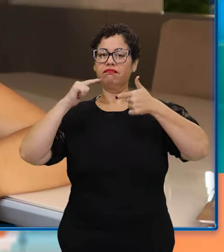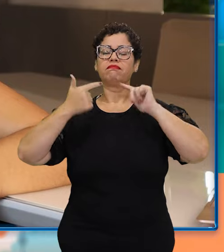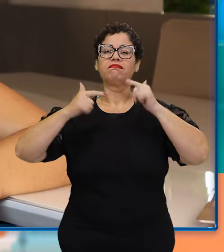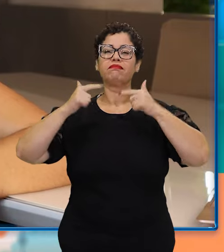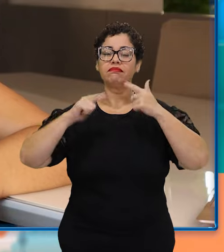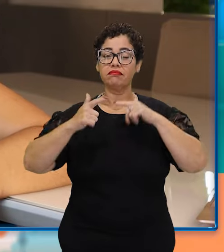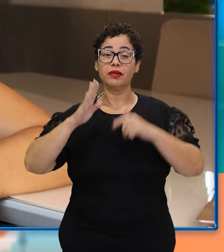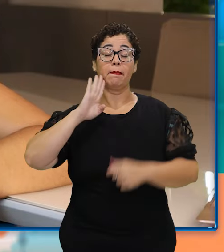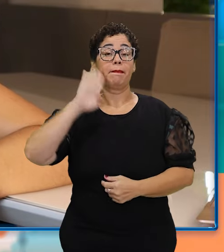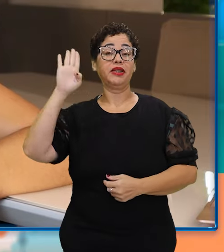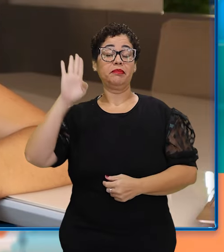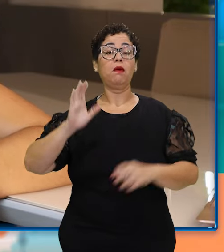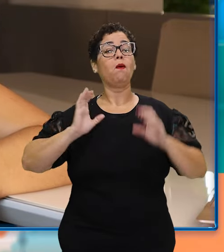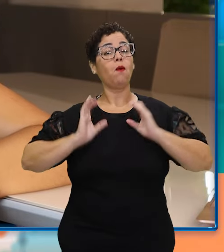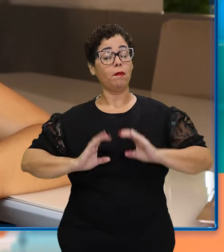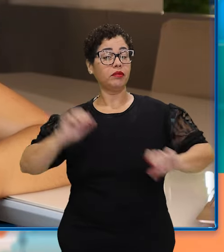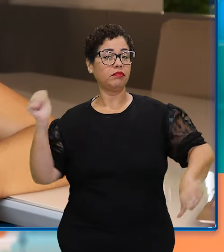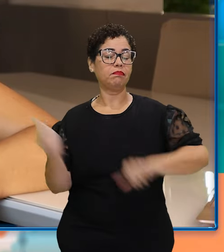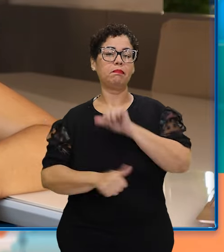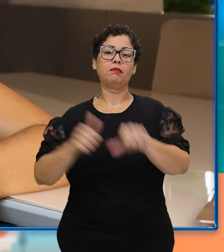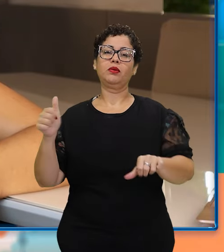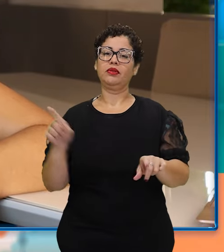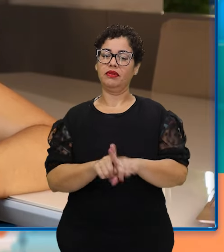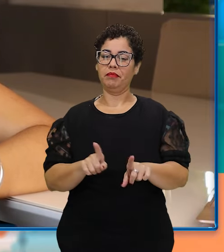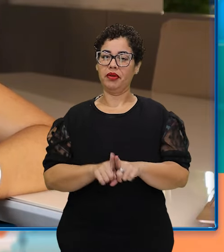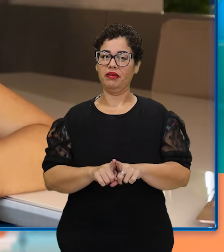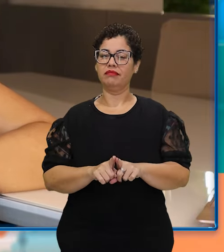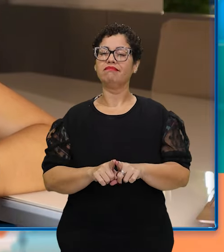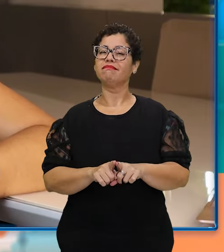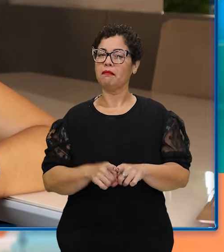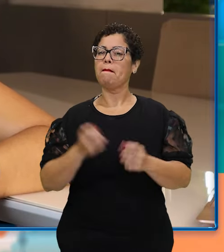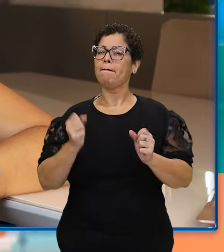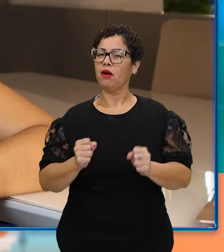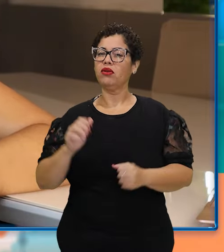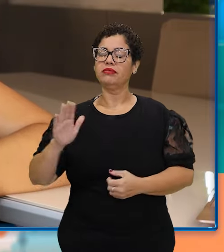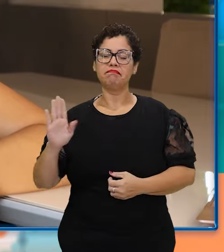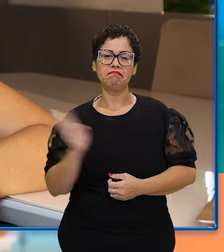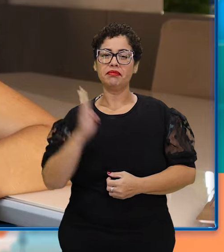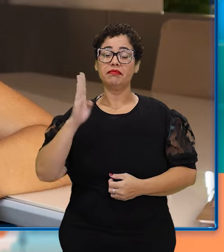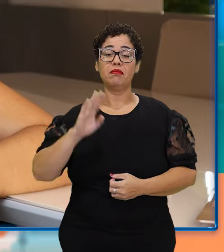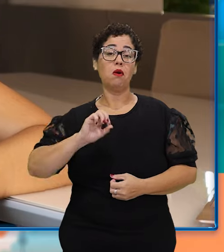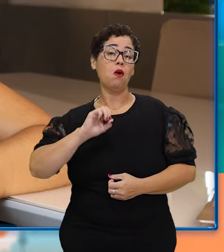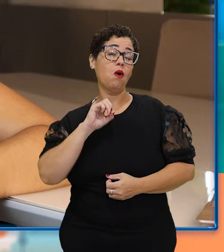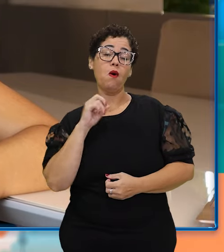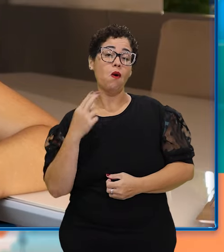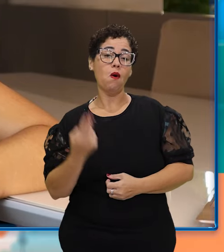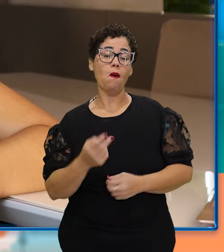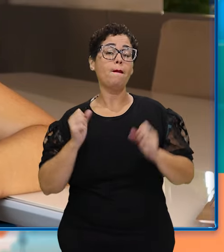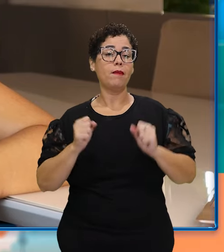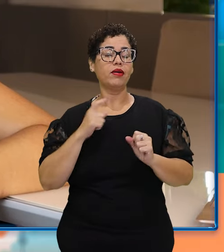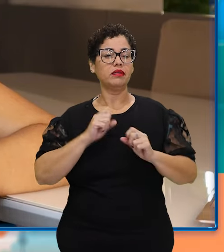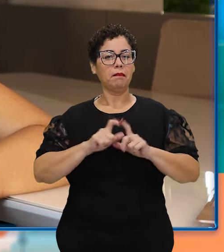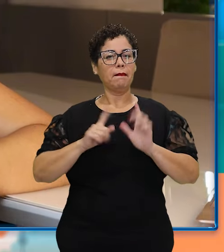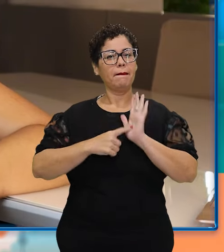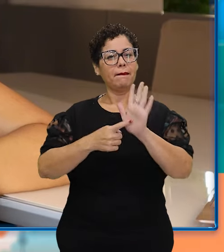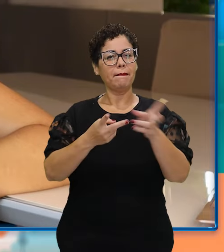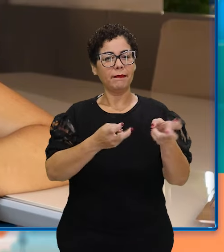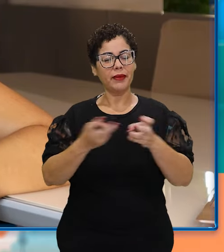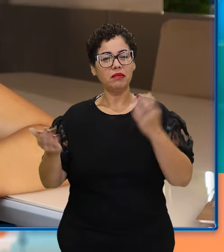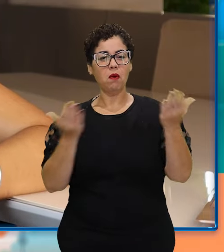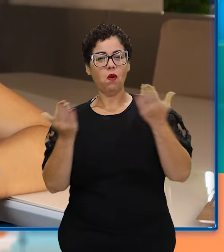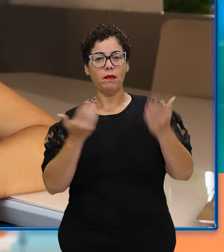de humor e de comportamento. Essas mudanças elas podem ser repentinas ou elas podem se destacar ao